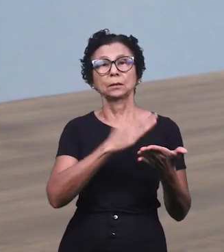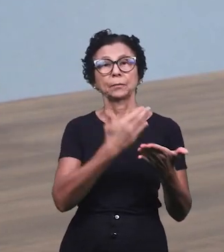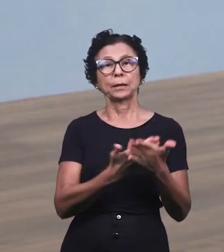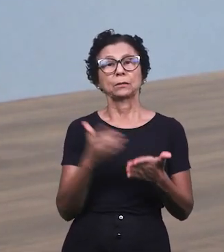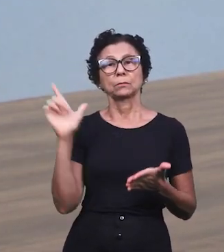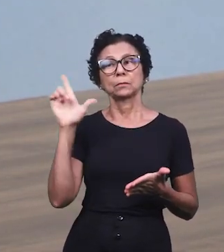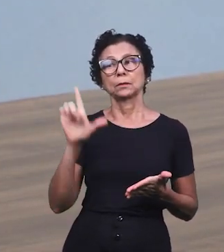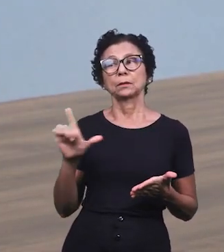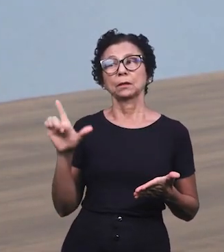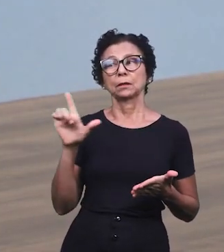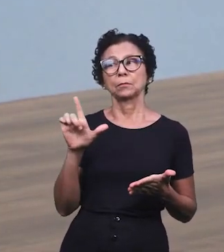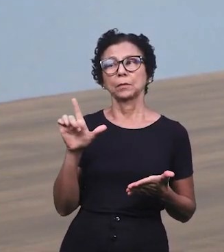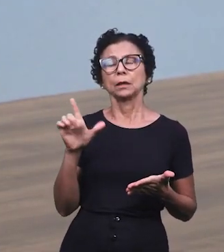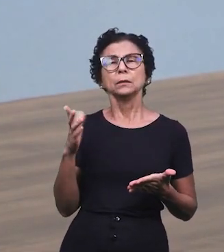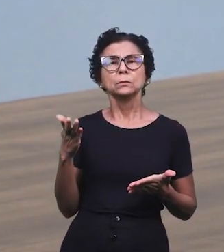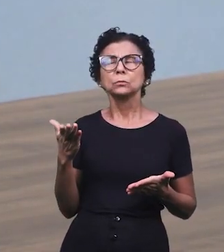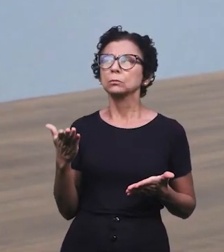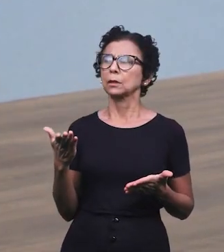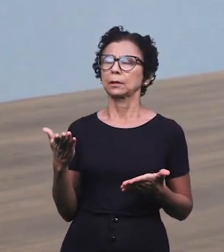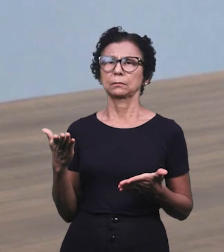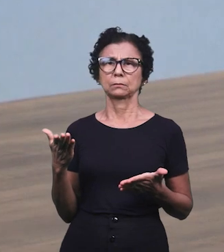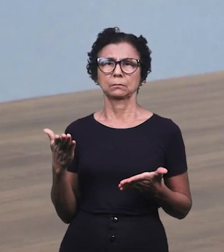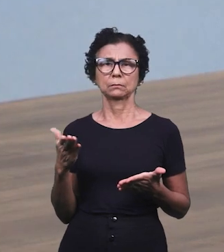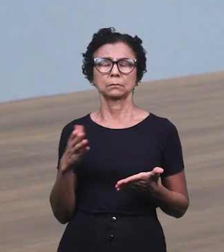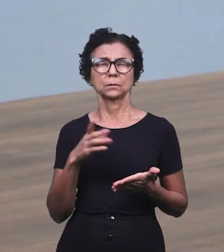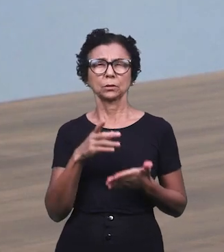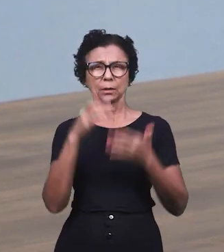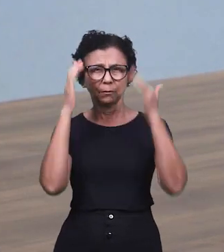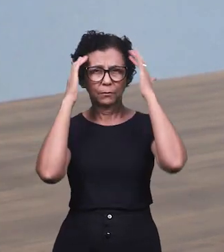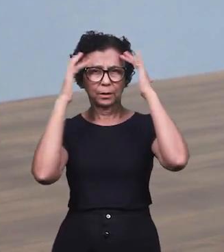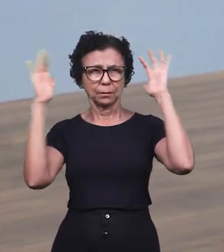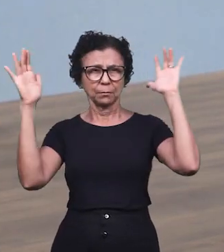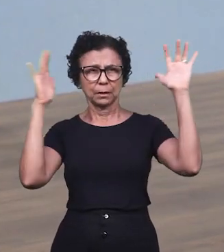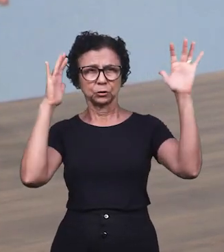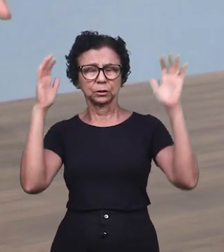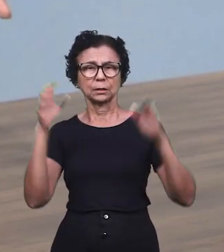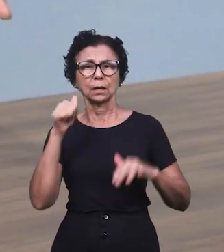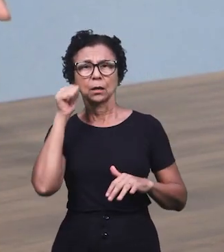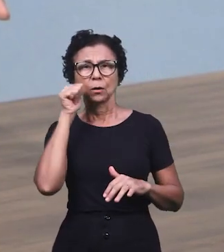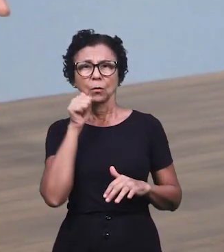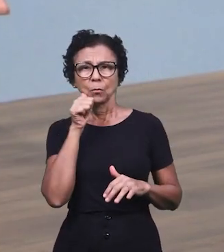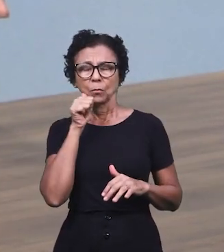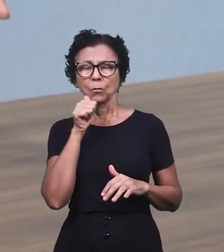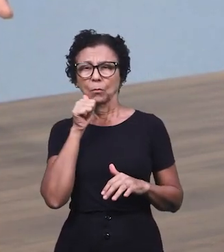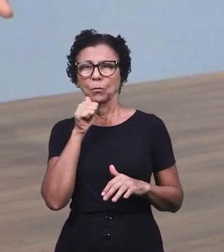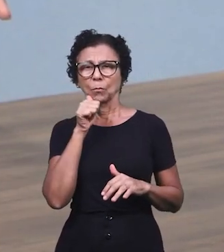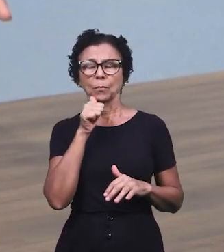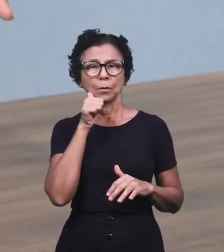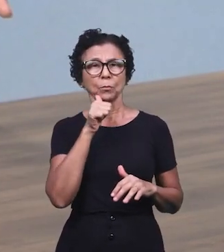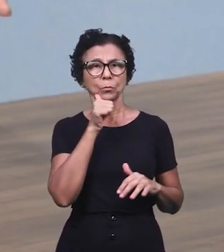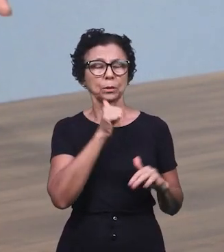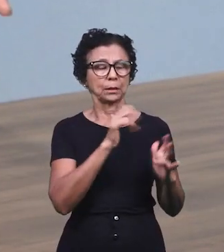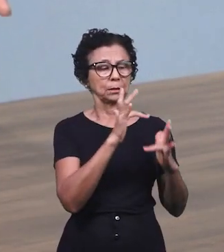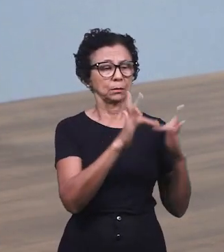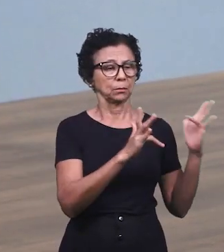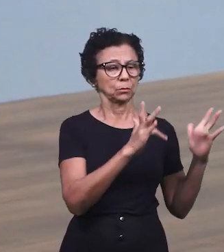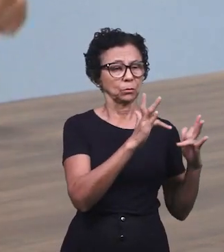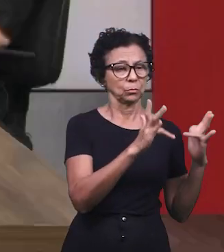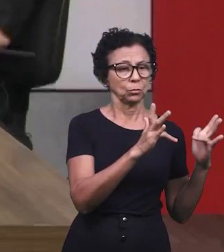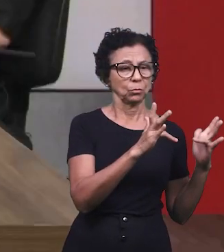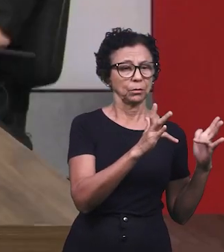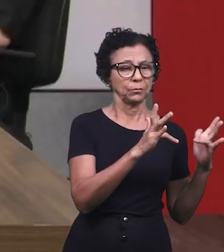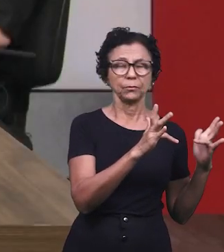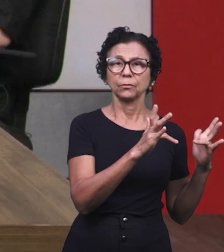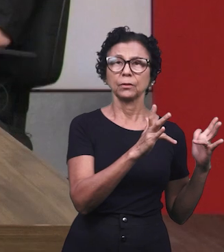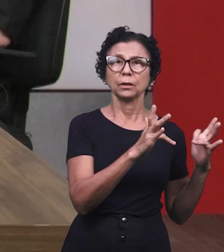literalmente, ele vai ver exatamente isso. Uma noiva, uma mulher, noiva, né? Vamos Um colocar? casamento. Acho que tem umas Acho